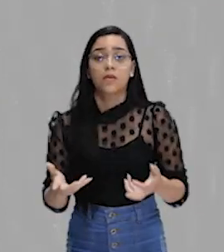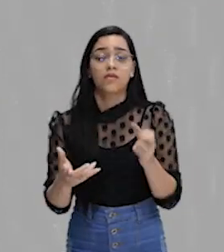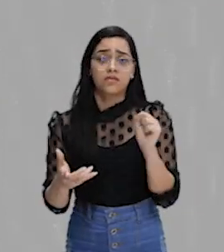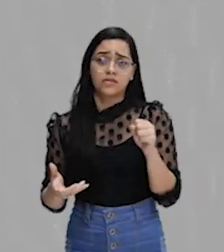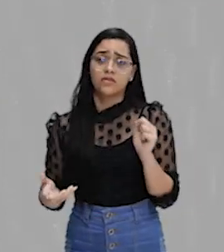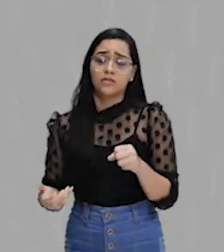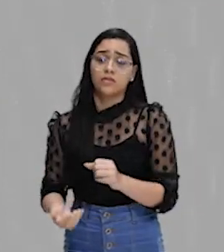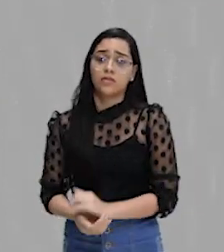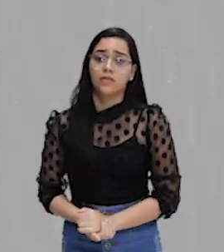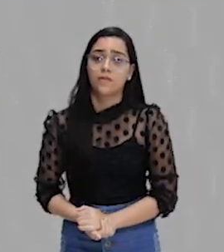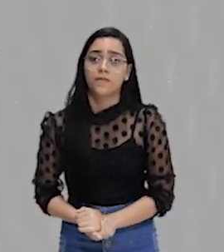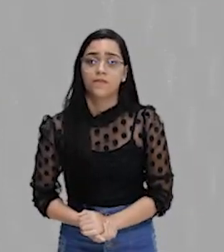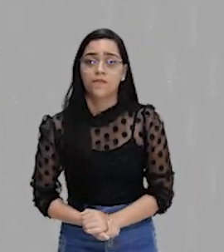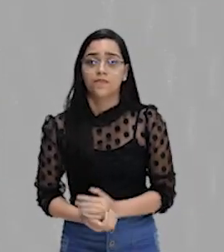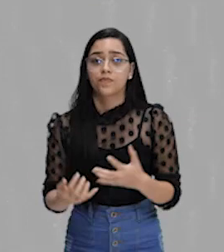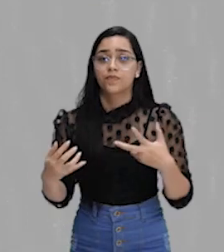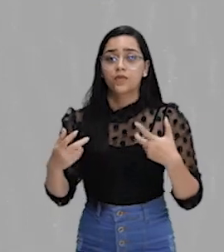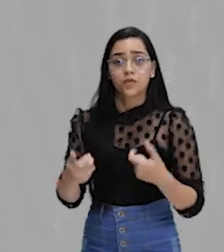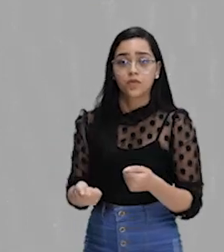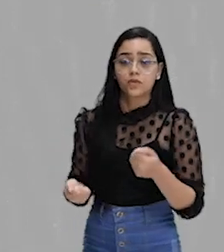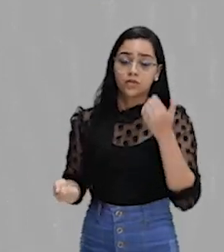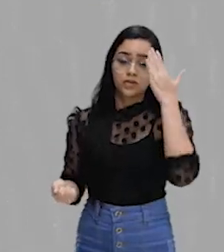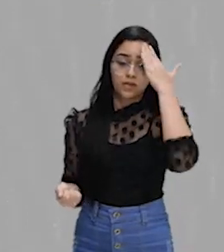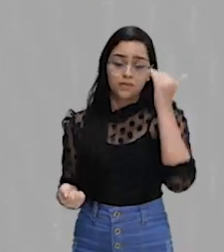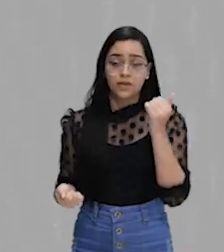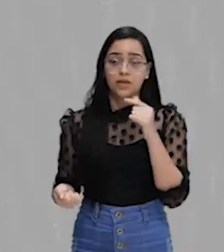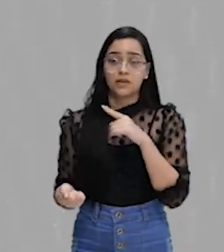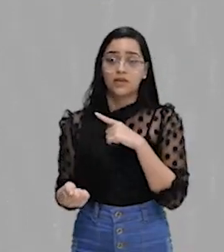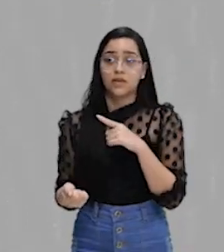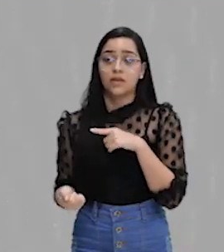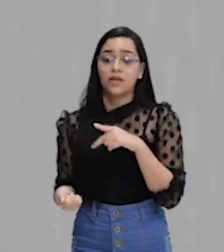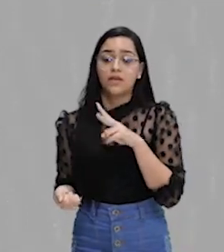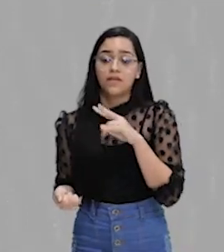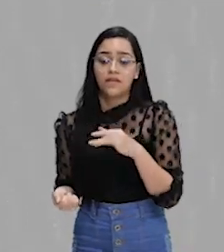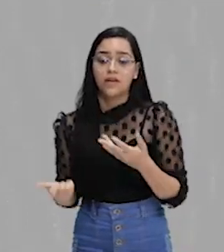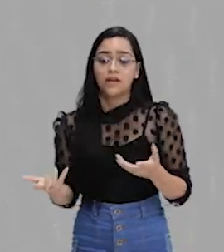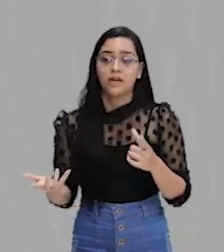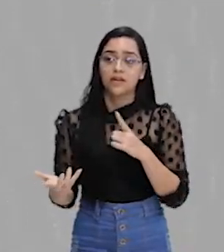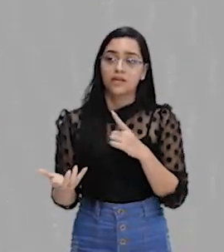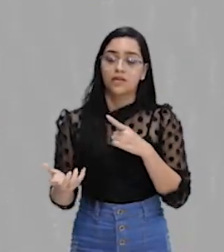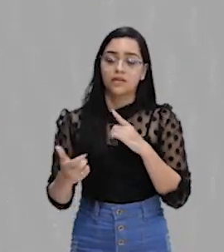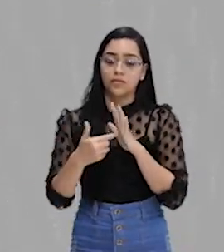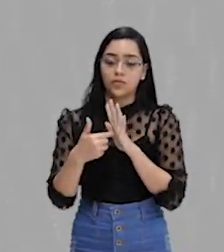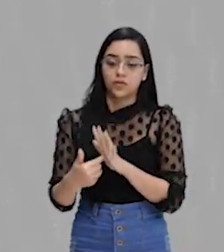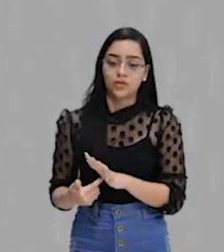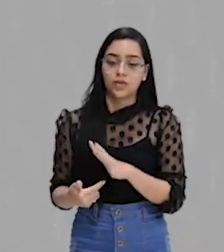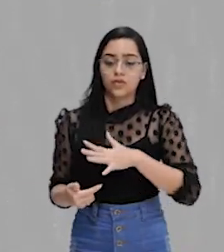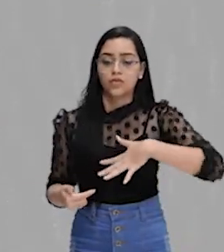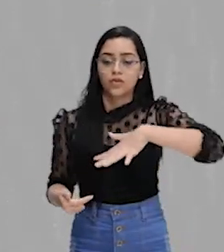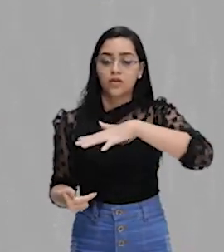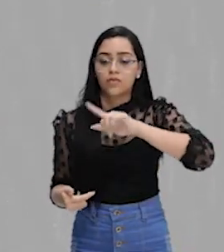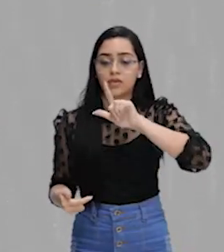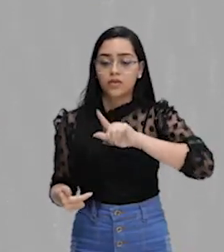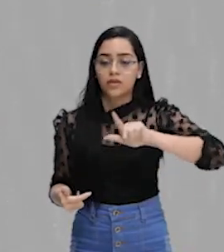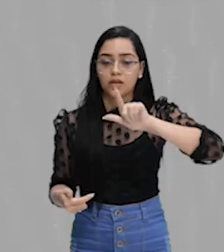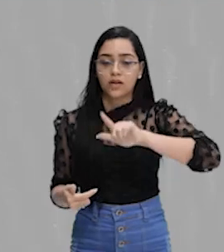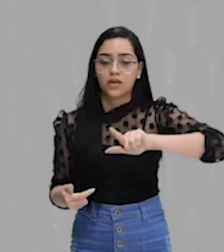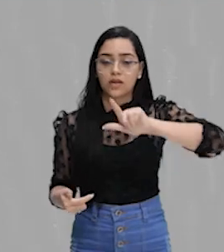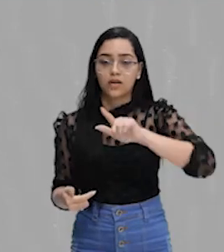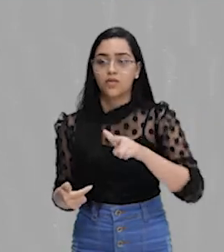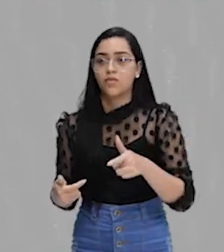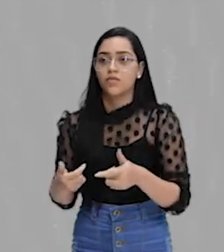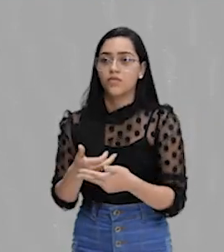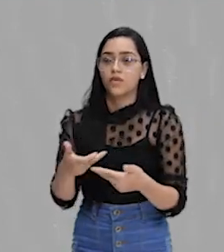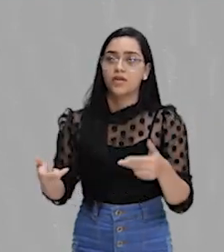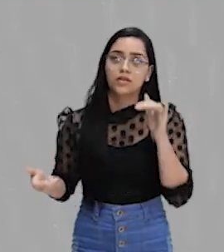nacional. Então, apesar de sabermos que o Renascimento ele vai se destacar no campo literário, né? Obras